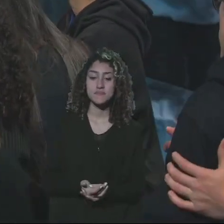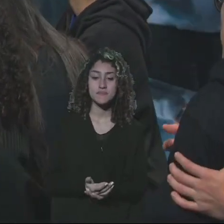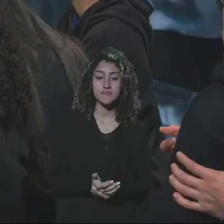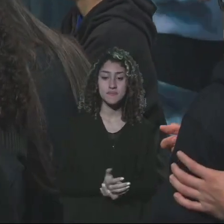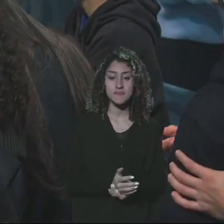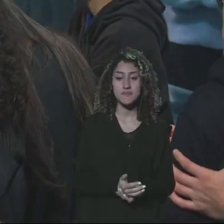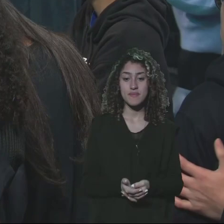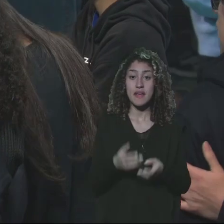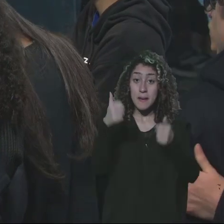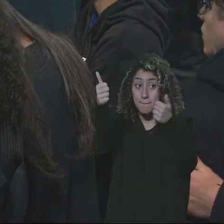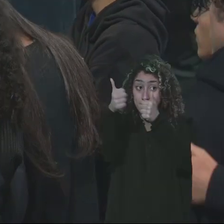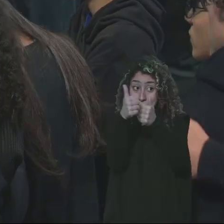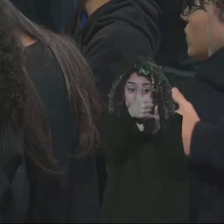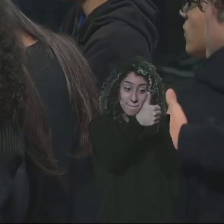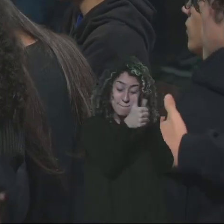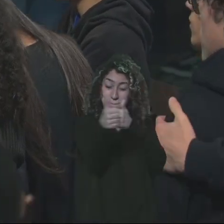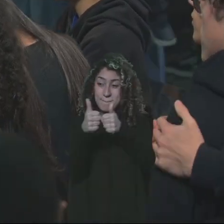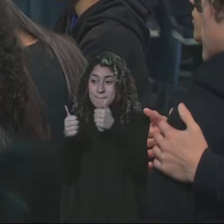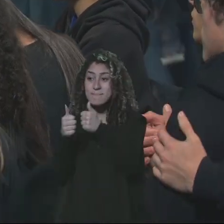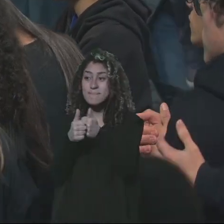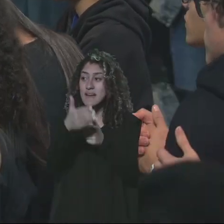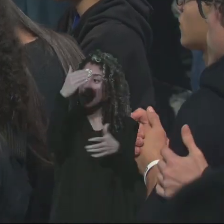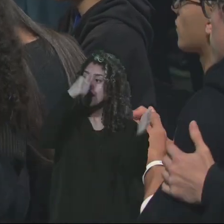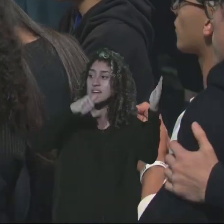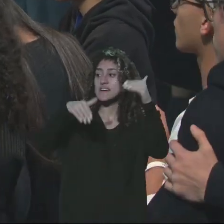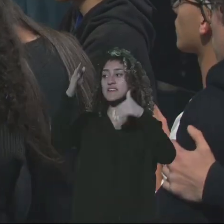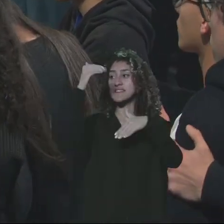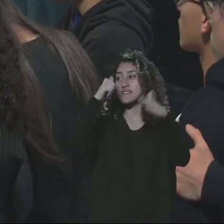Pode vir, bem pertinho aqui. Pode vir. Venha.